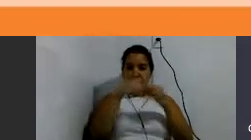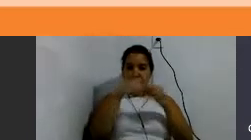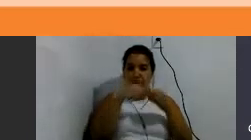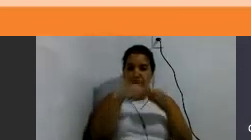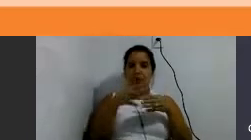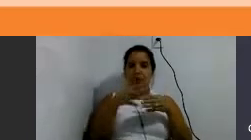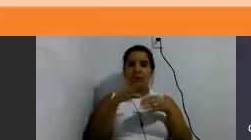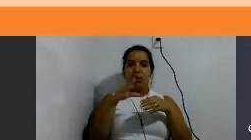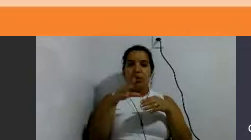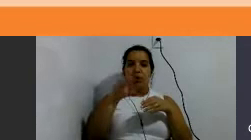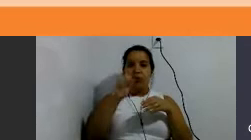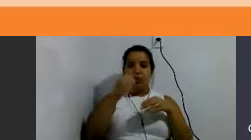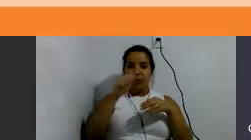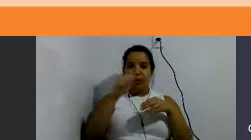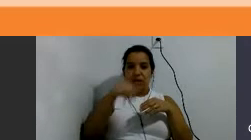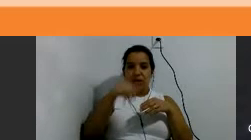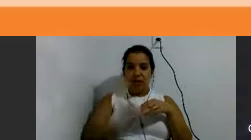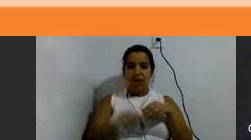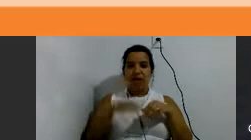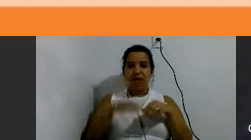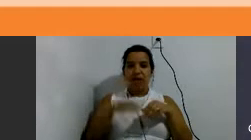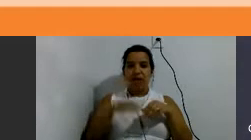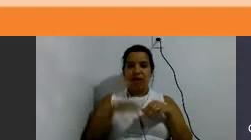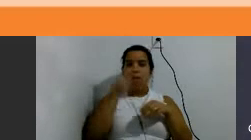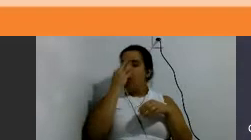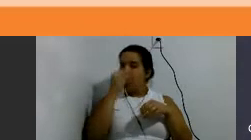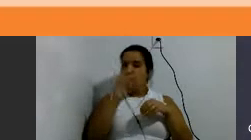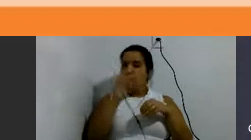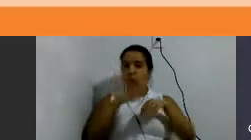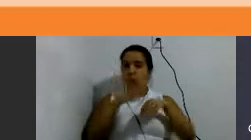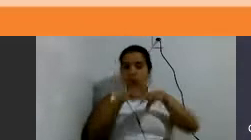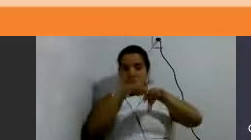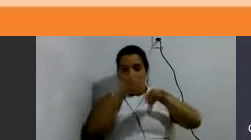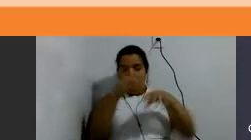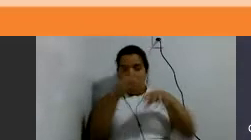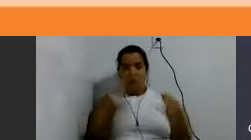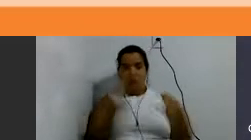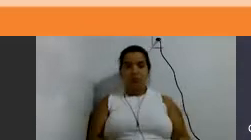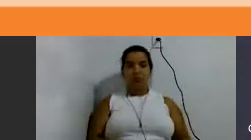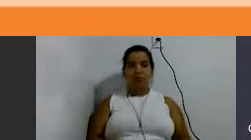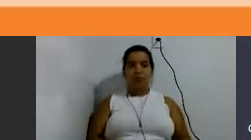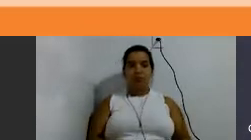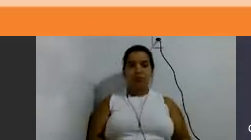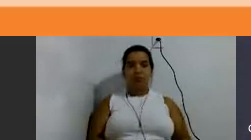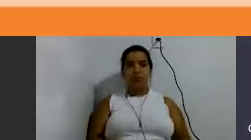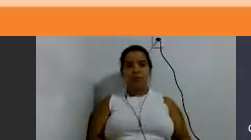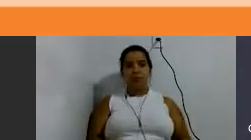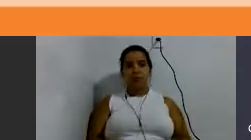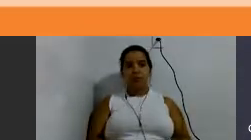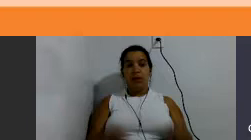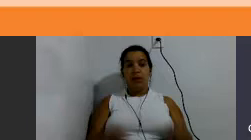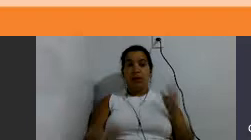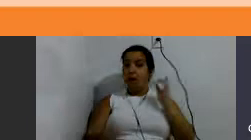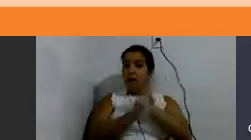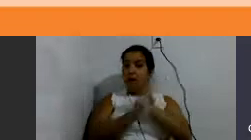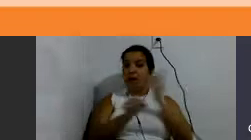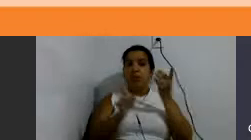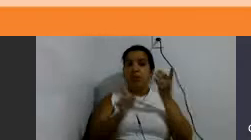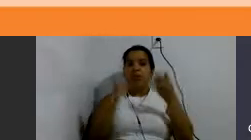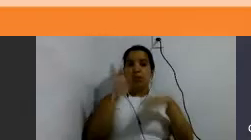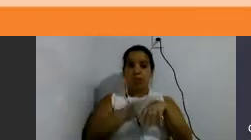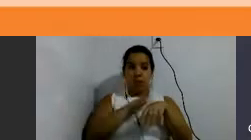salina no focinho ou na pata. Então, é uma forma indireta da gente localizar o parasito, porque